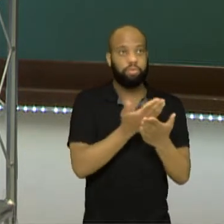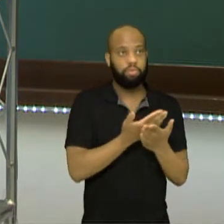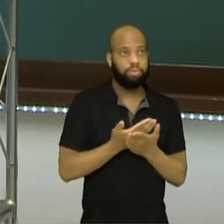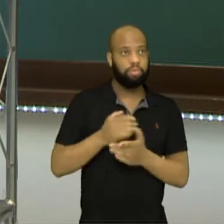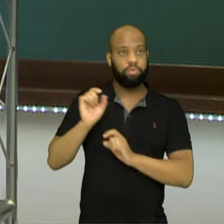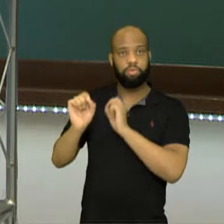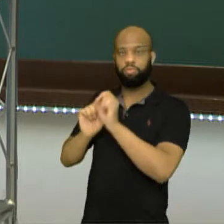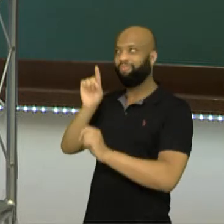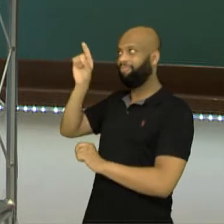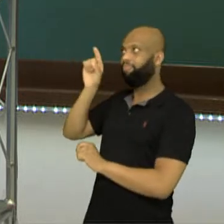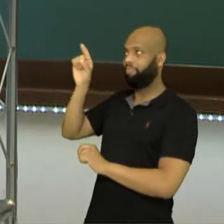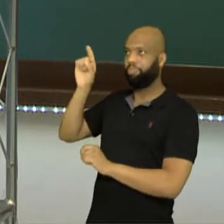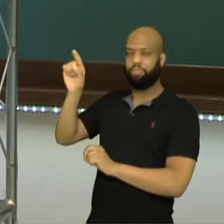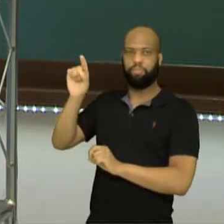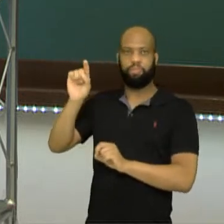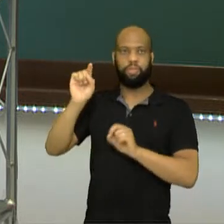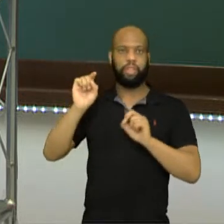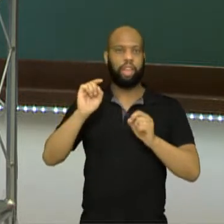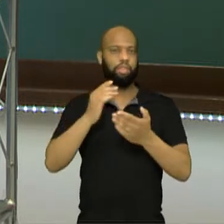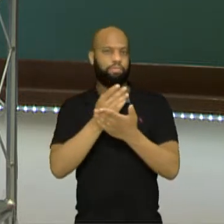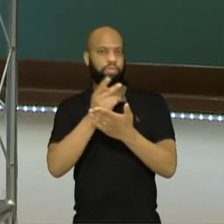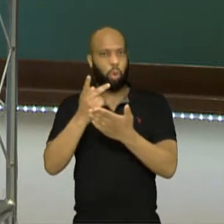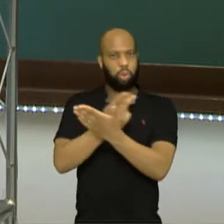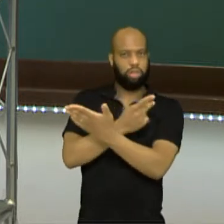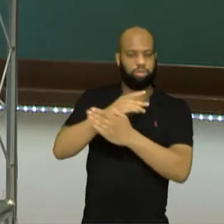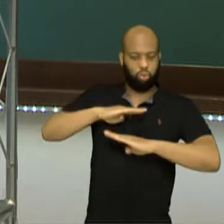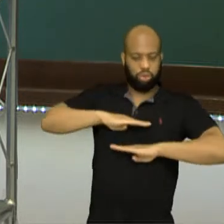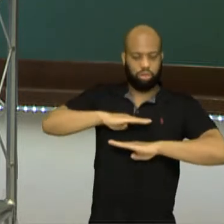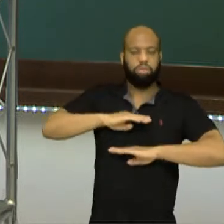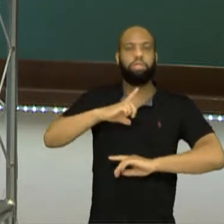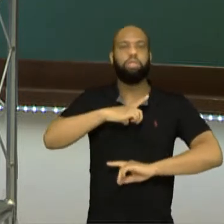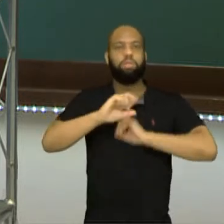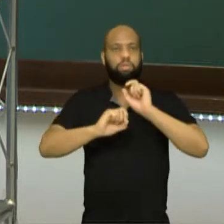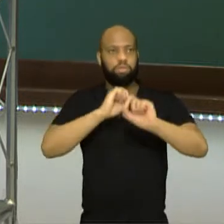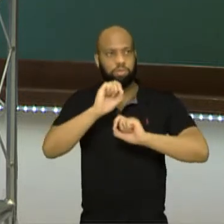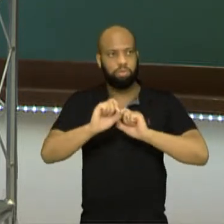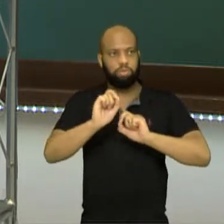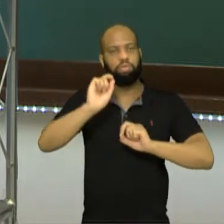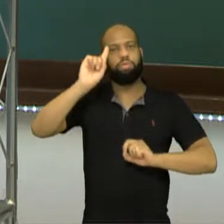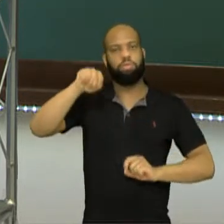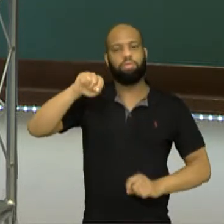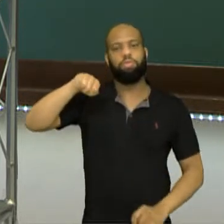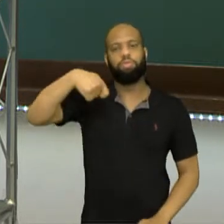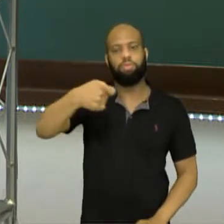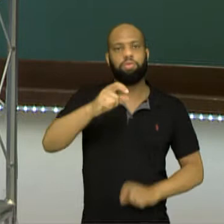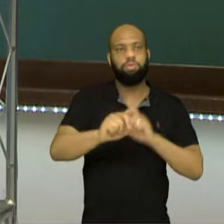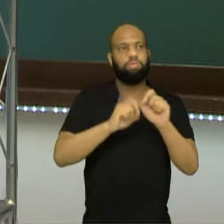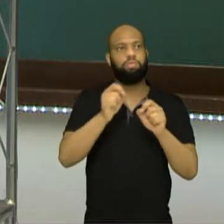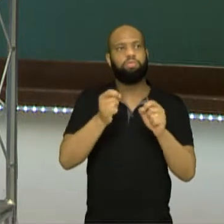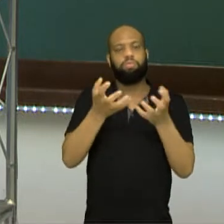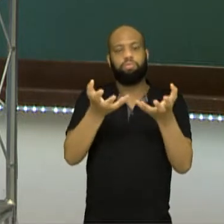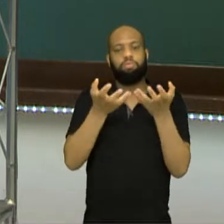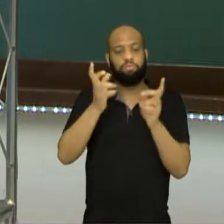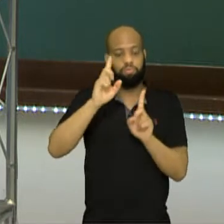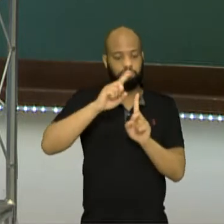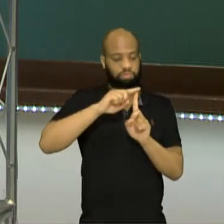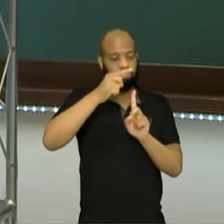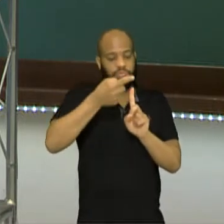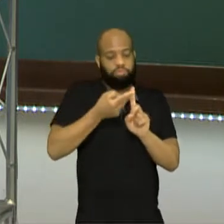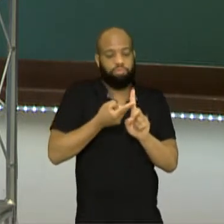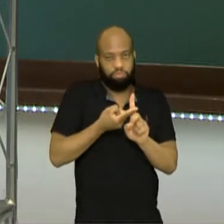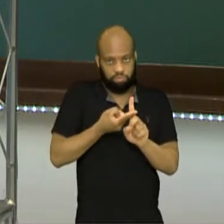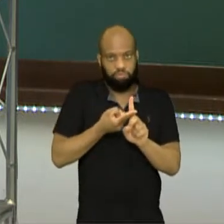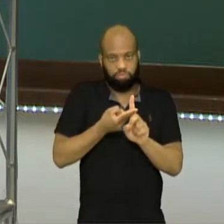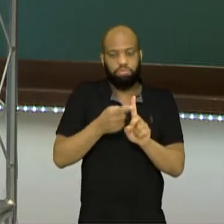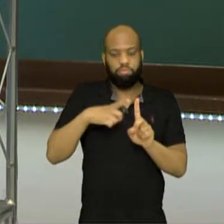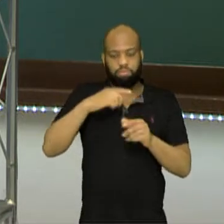nesse estudo de caso nós vamos desenvolvendo esse raciocínio, tanto na questão do desejo de engravidar e